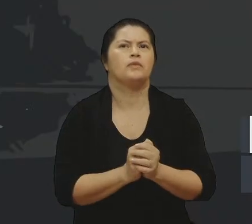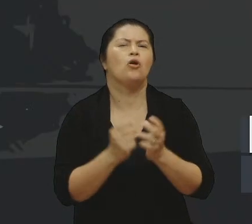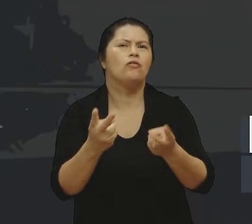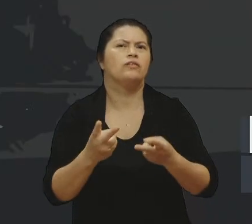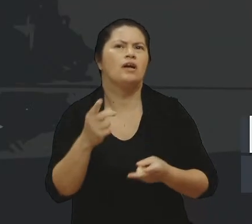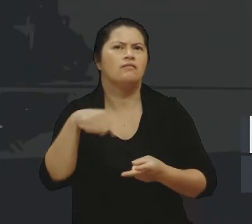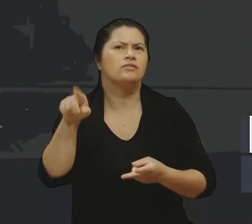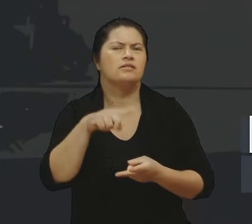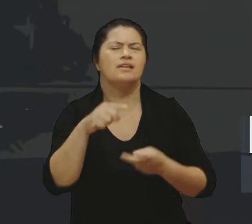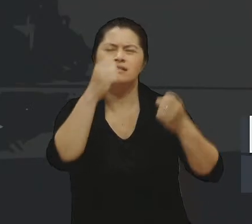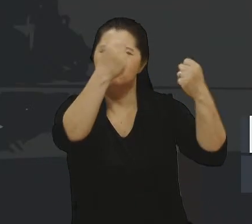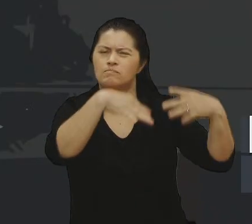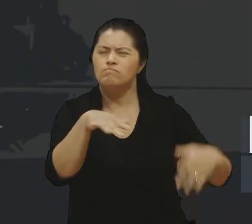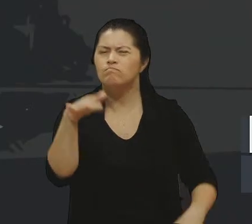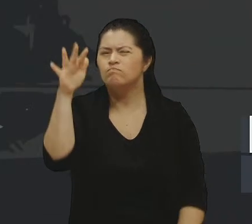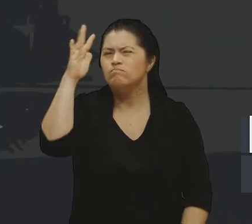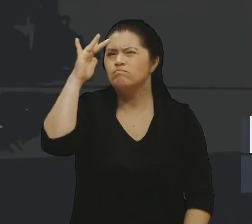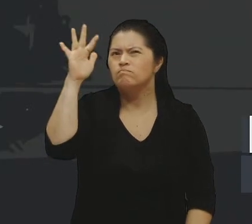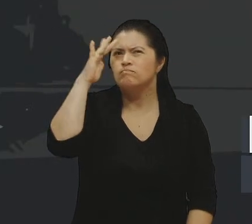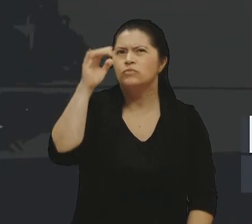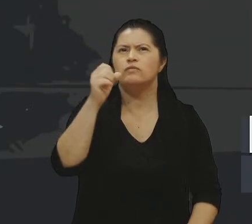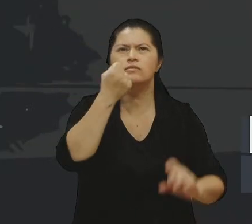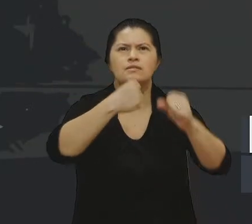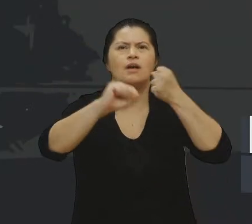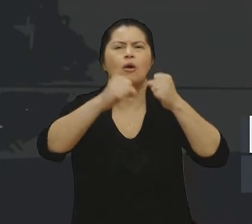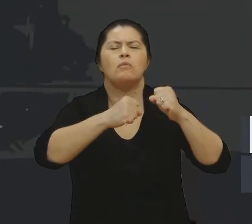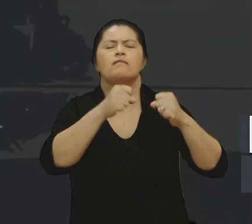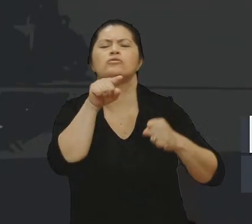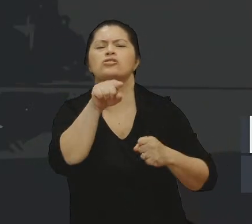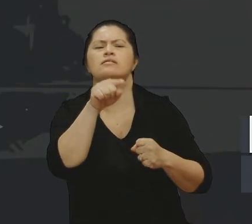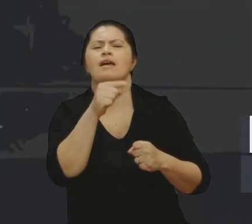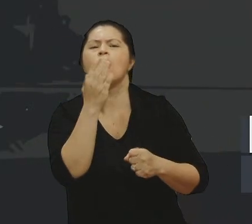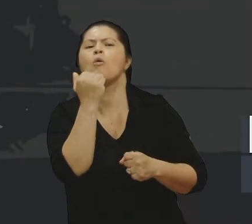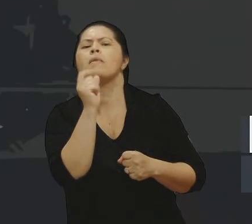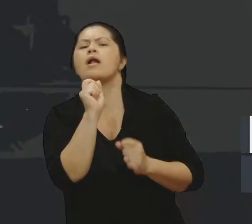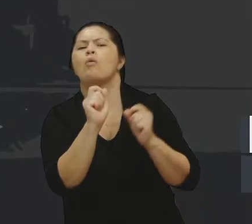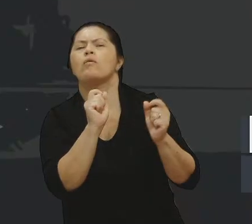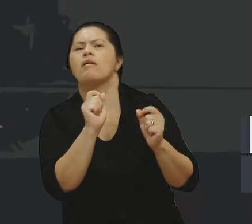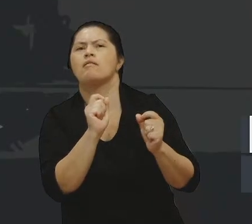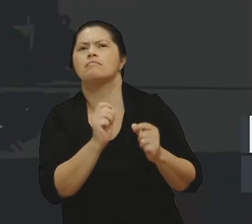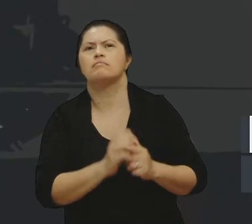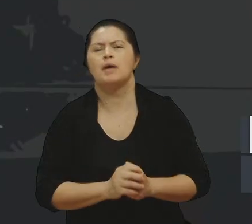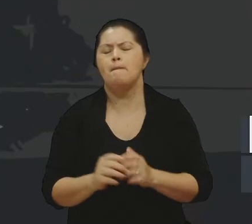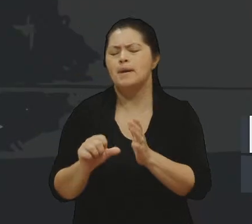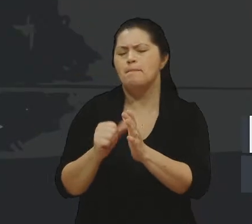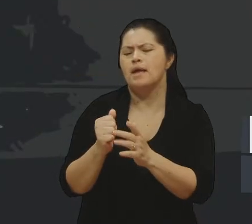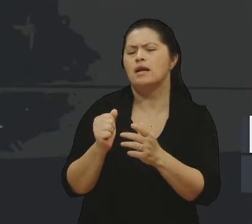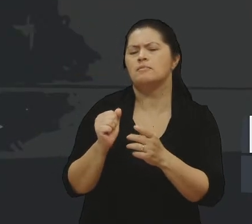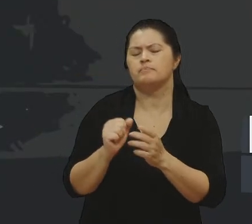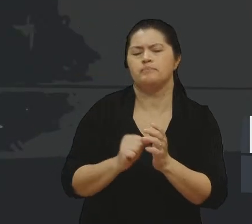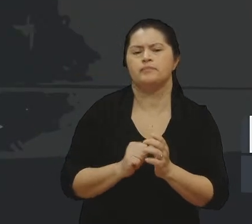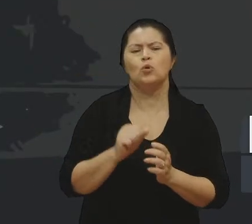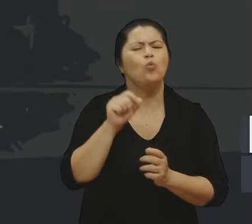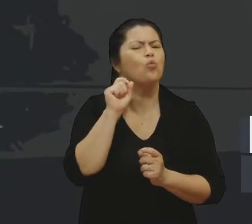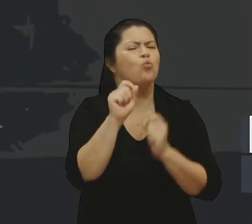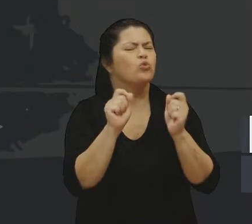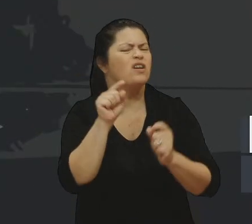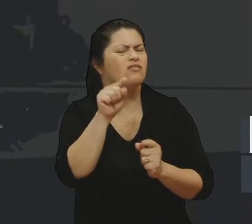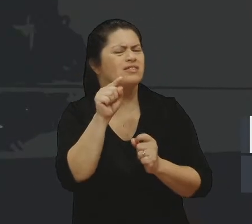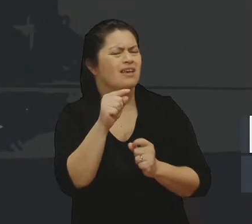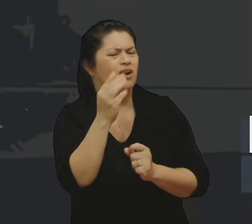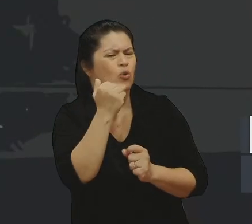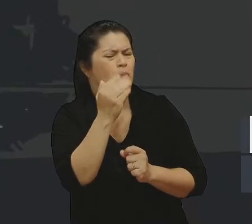fazerem a reflexão aqui. O salmo está dizendo, você comerá. A primeira parte é você. Quem que vai comer do fruto do